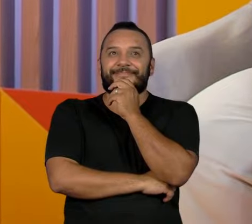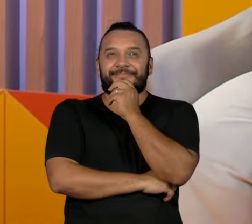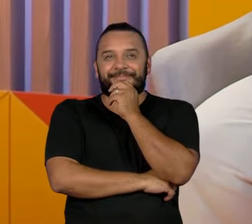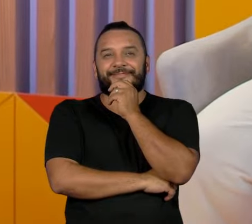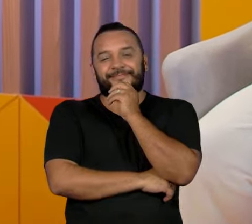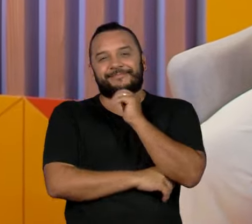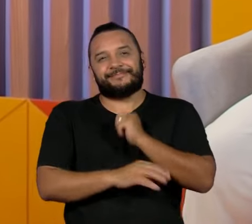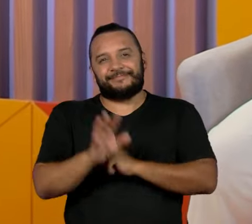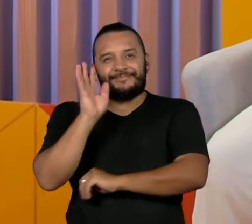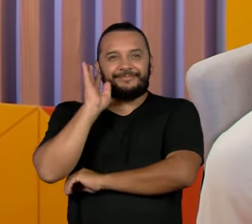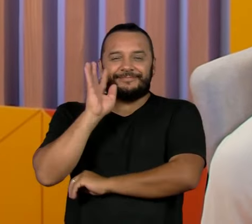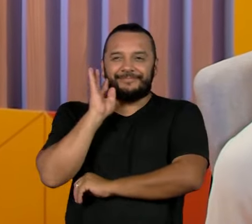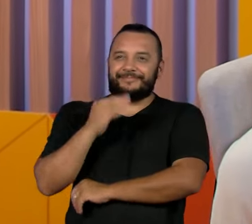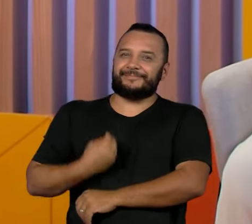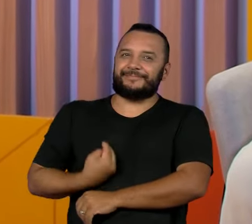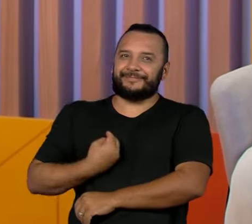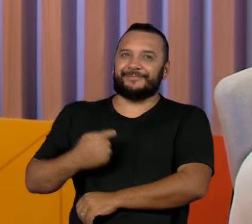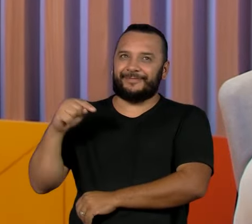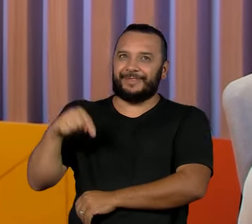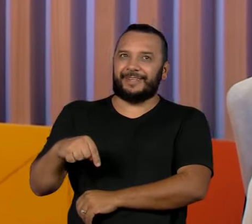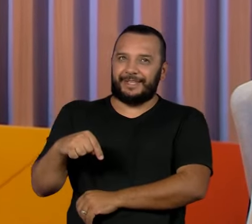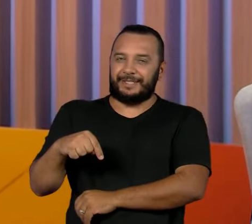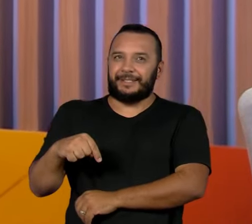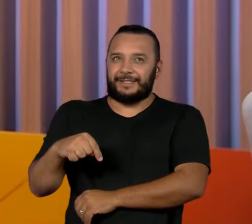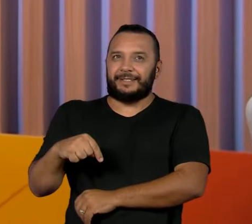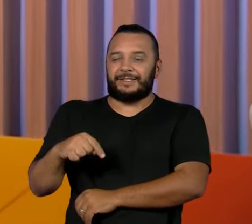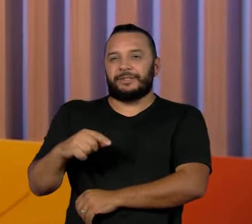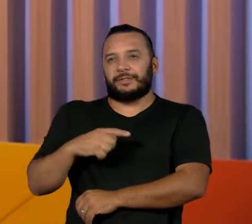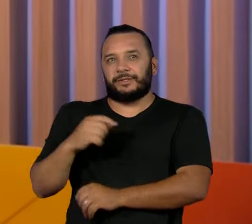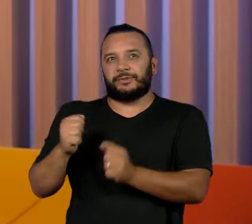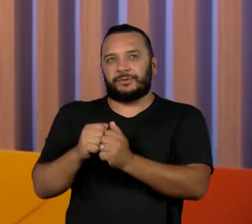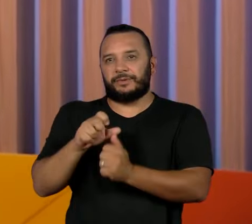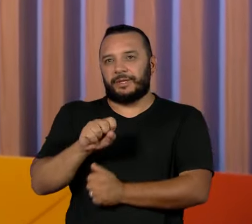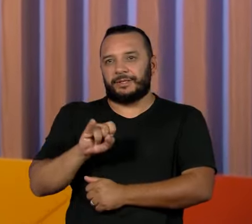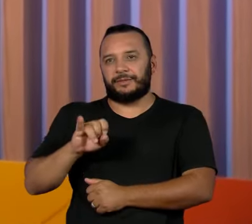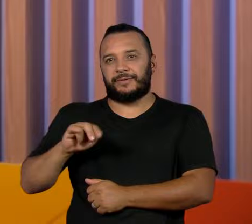É muito legal estar aqui com a Silvânia.